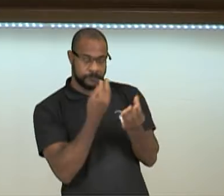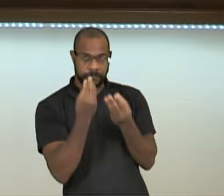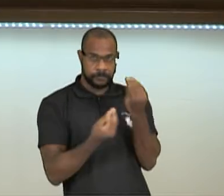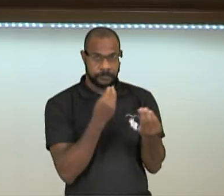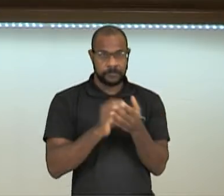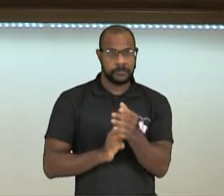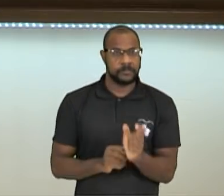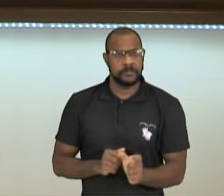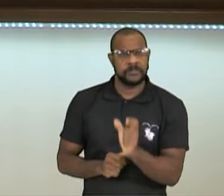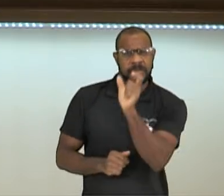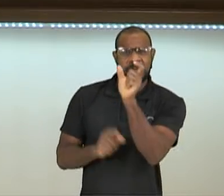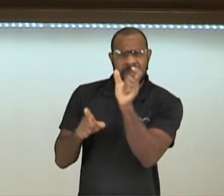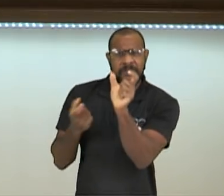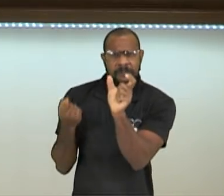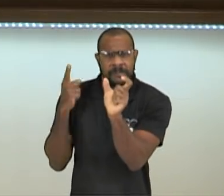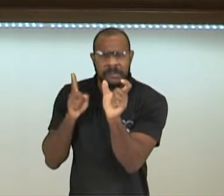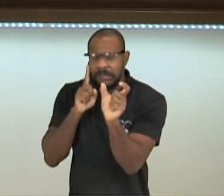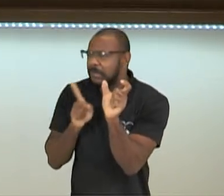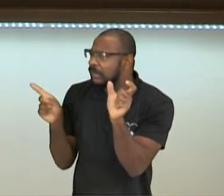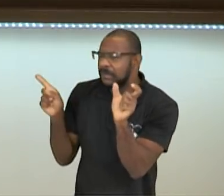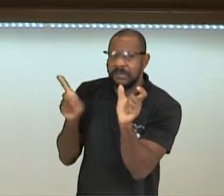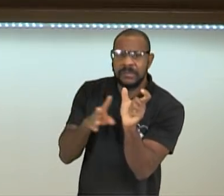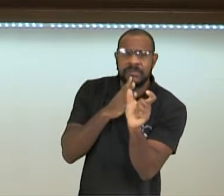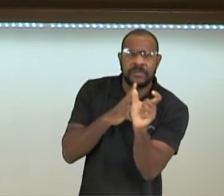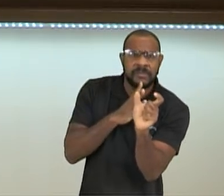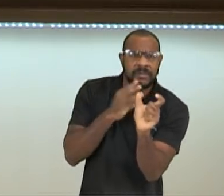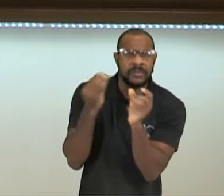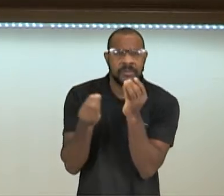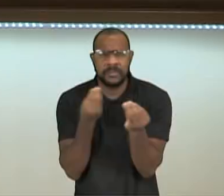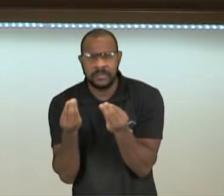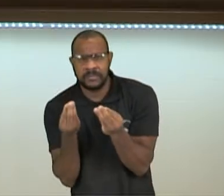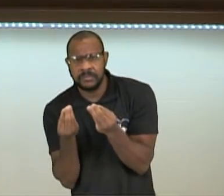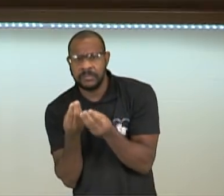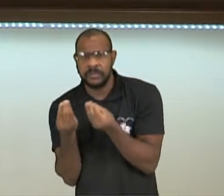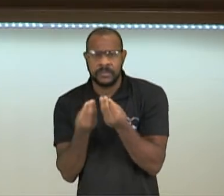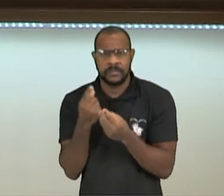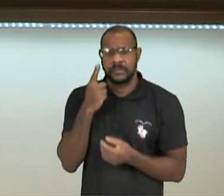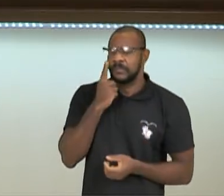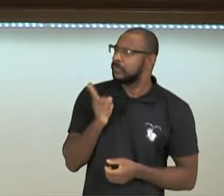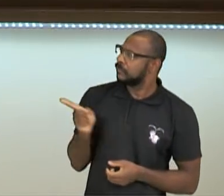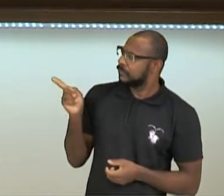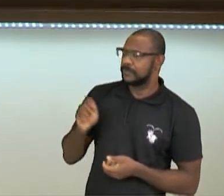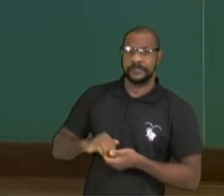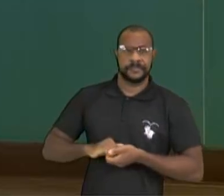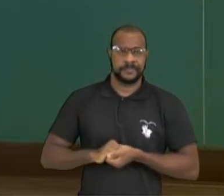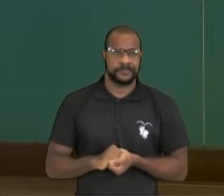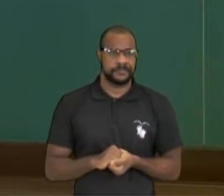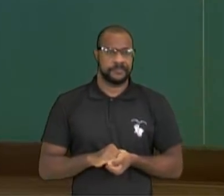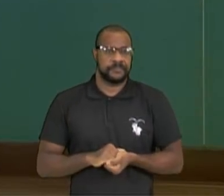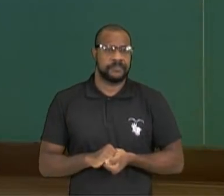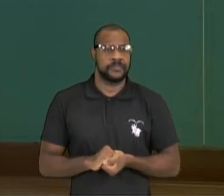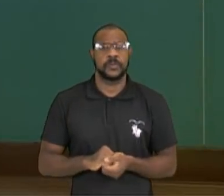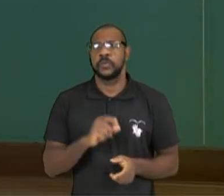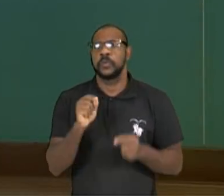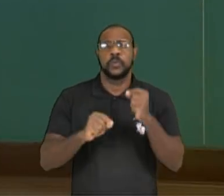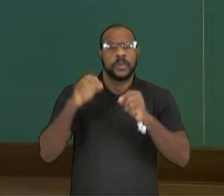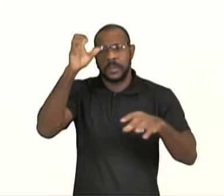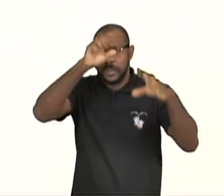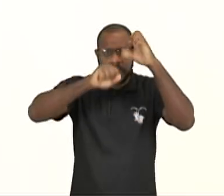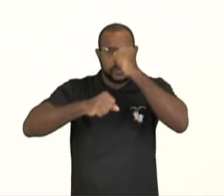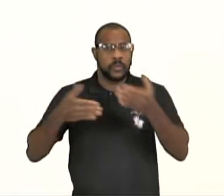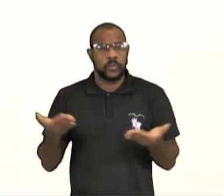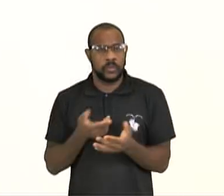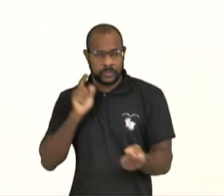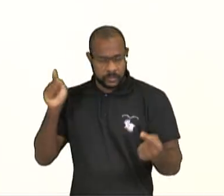Essa palavra é estranha para você? Não? Você conhece? Então vamos conferir? Let's go! O que aprenderemos nesta